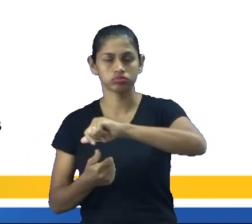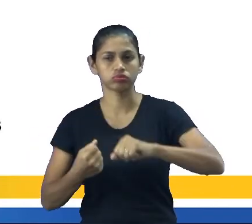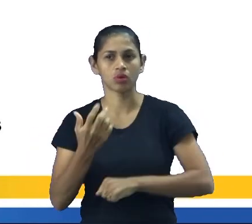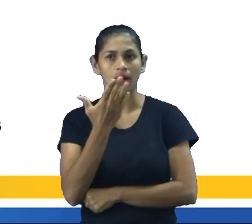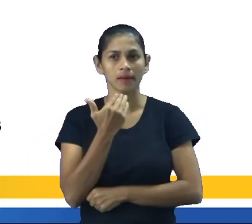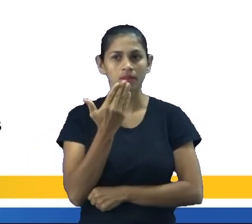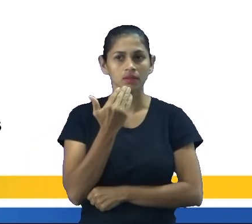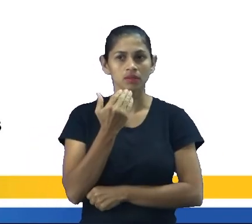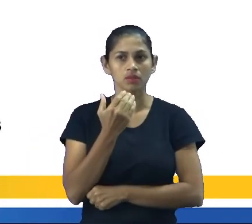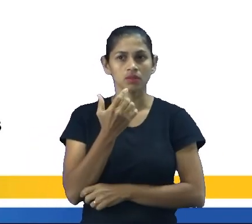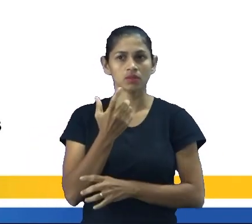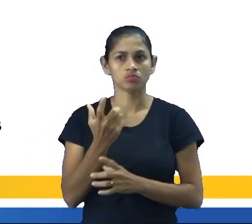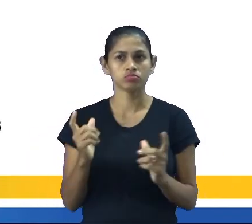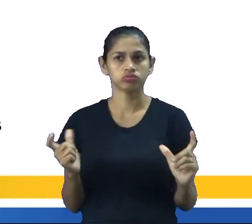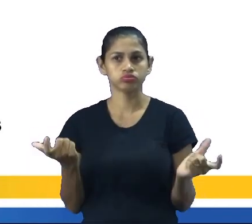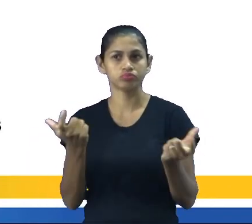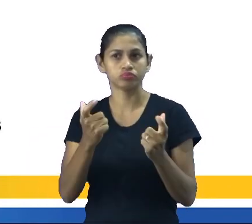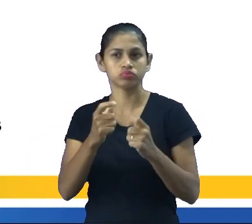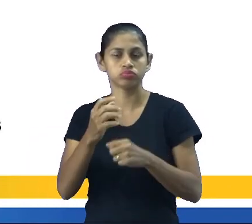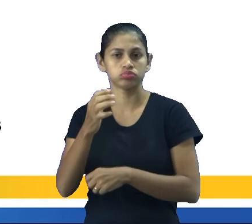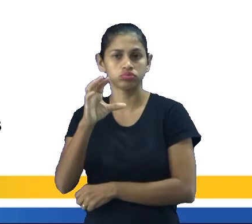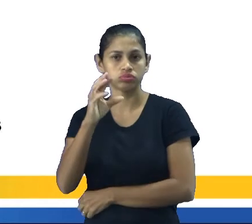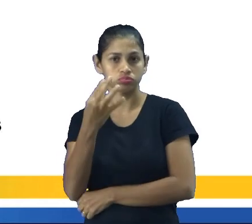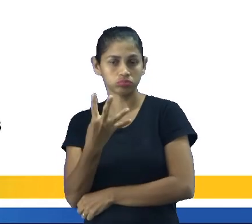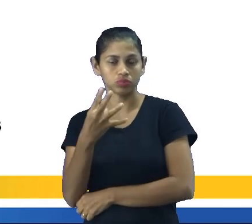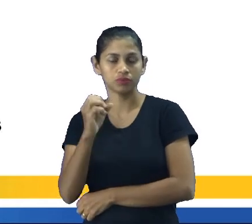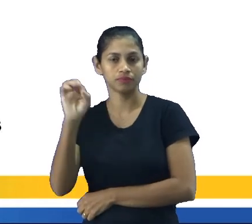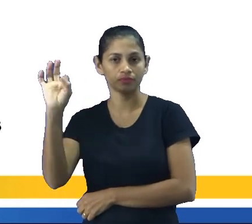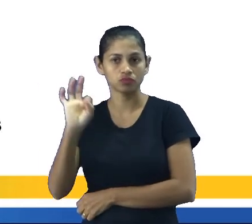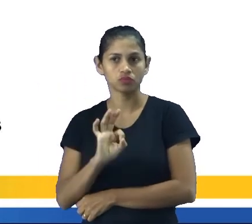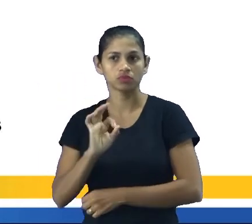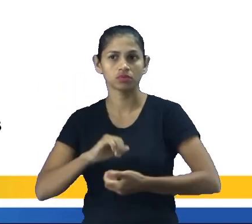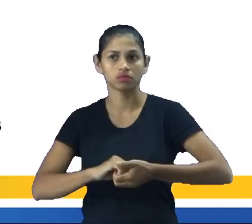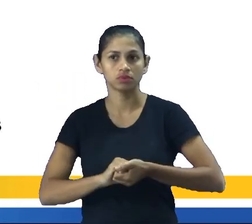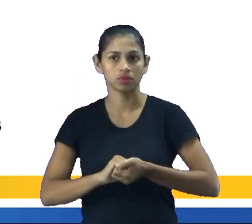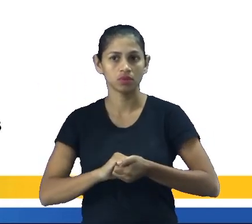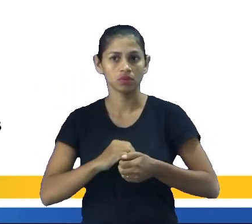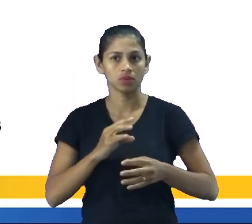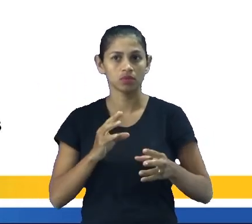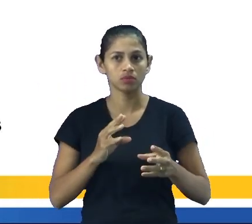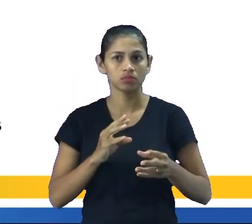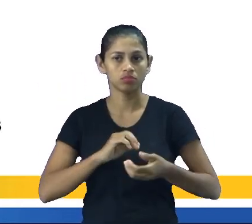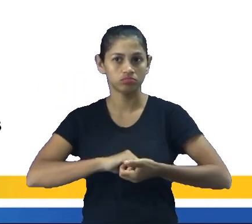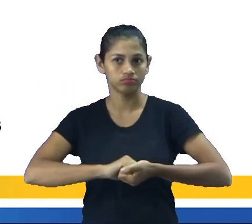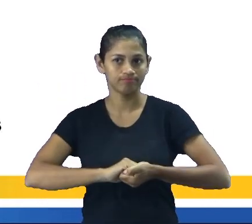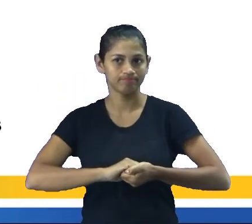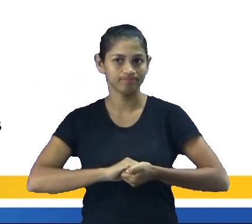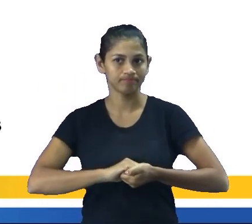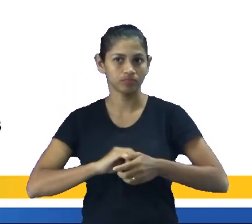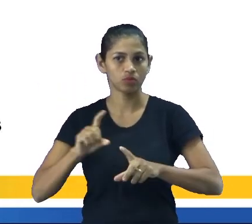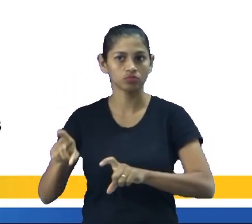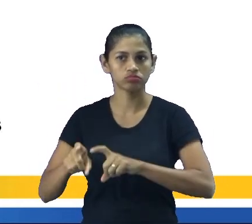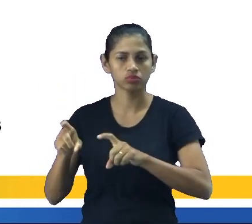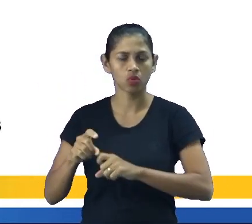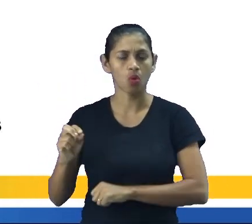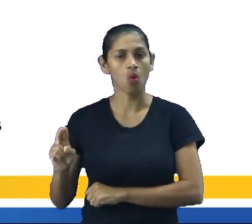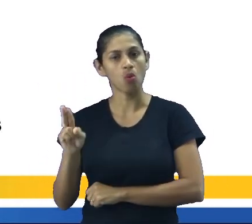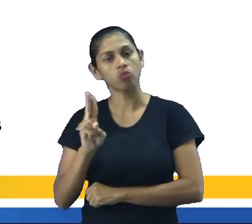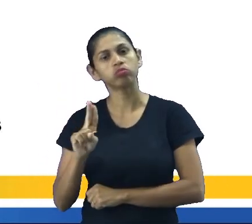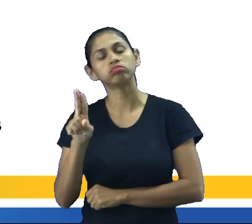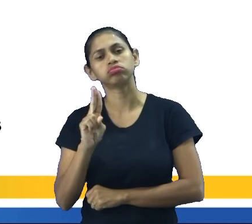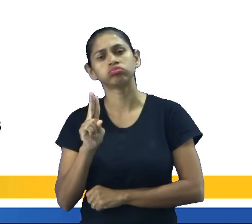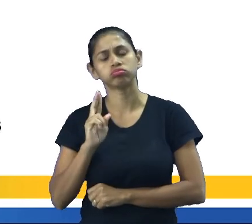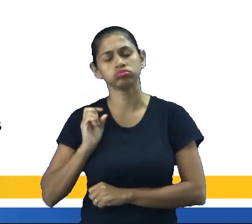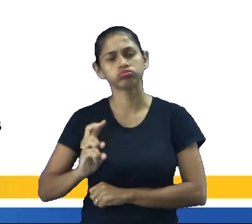da atual sem a aplicação de controle sobre as pragas agrícolas. Por outro lado, o uso frequente de agrotóxicos pode